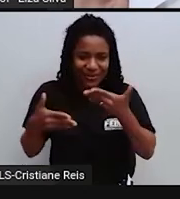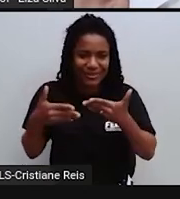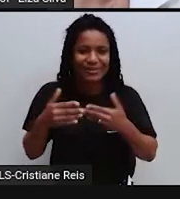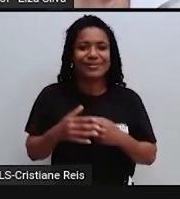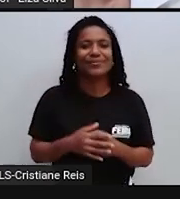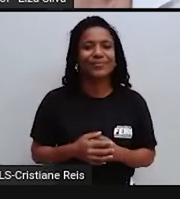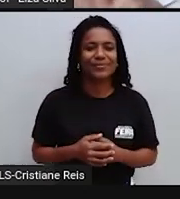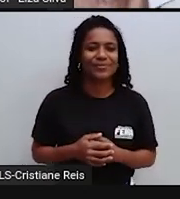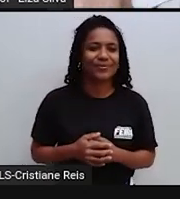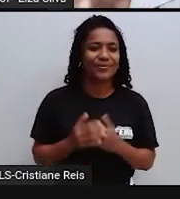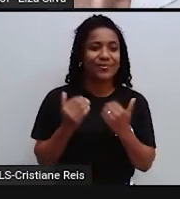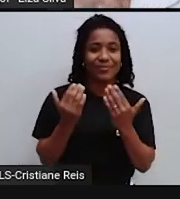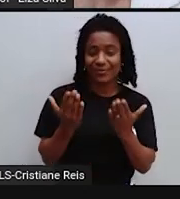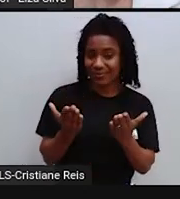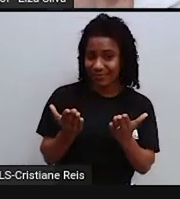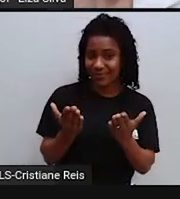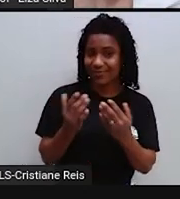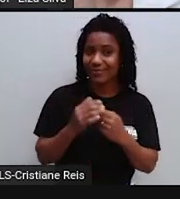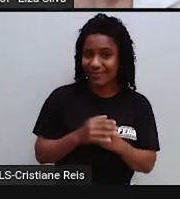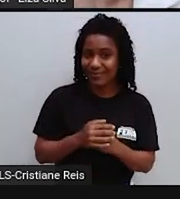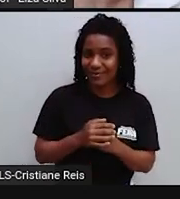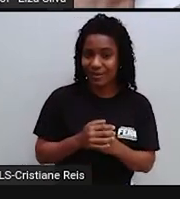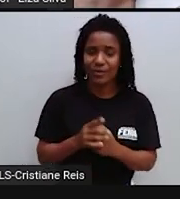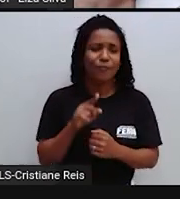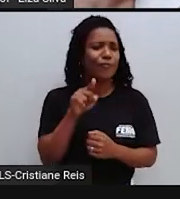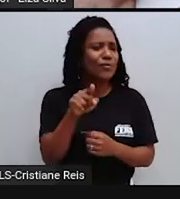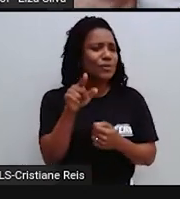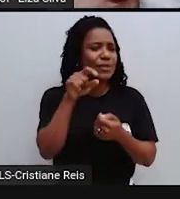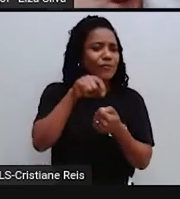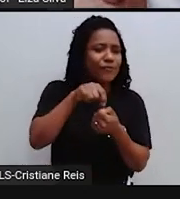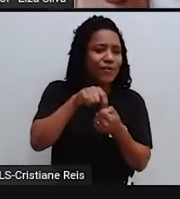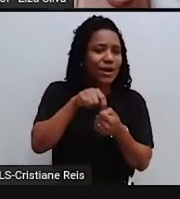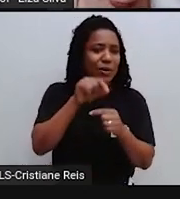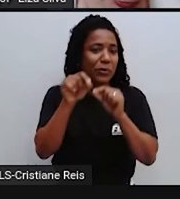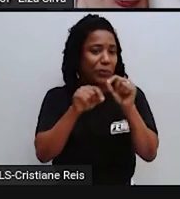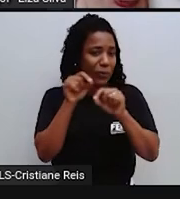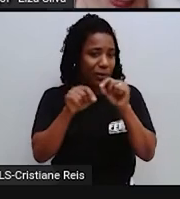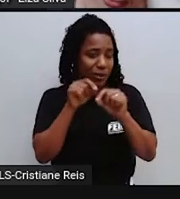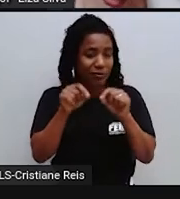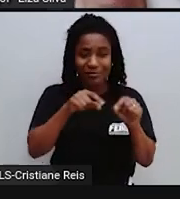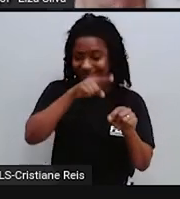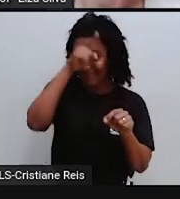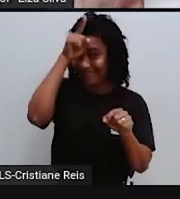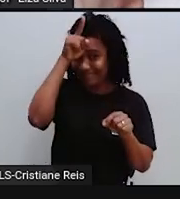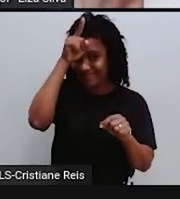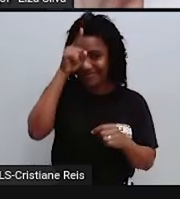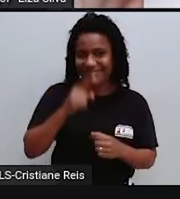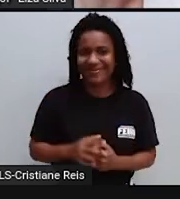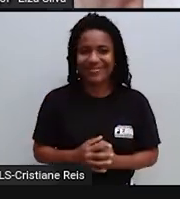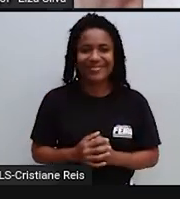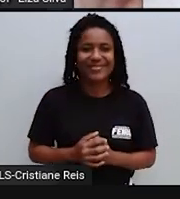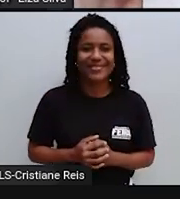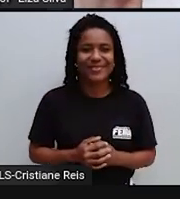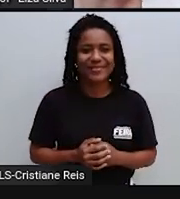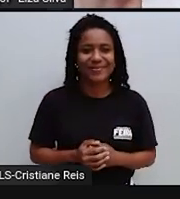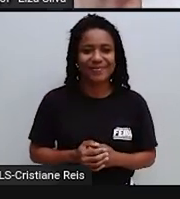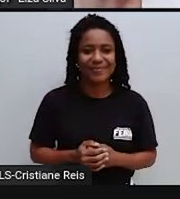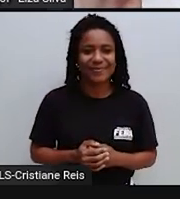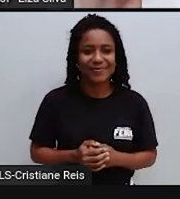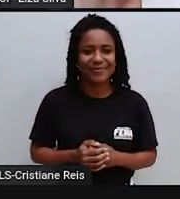last one, what are you doing? O que você está fazendo? Vou chutar, tá, gente? I am